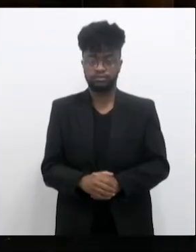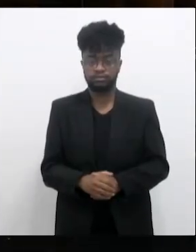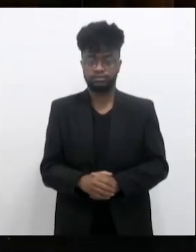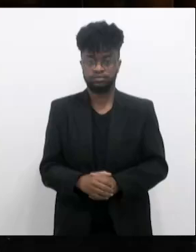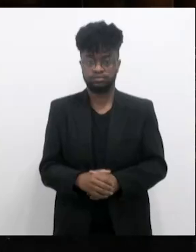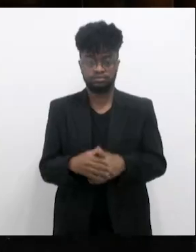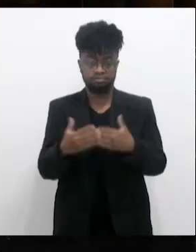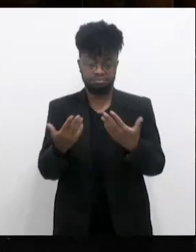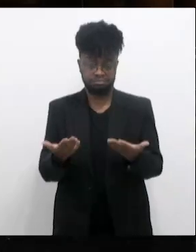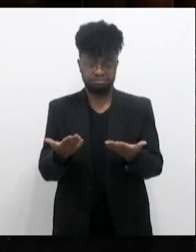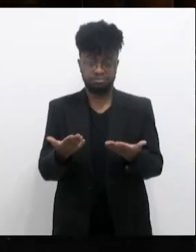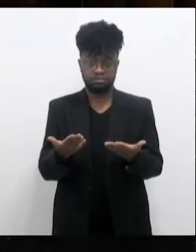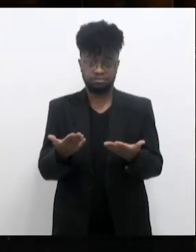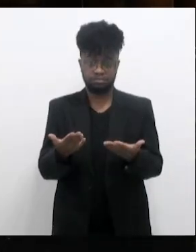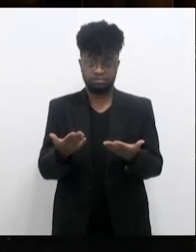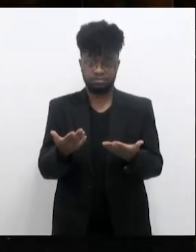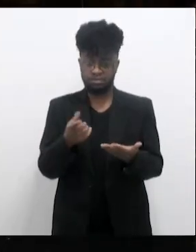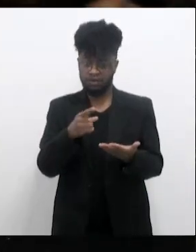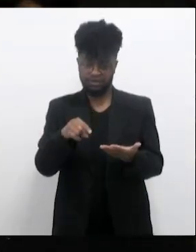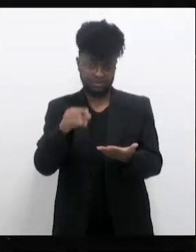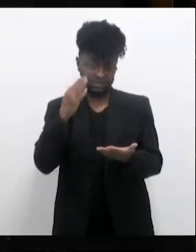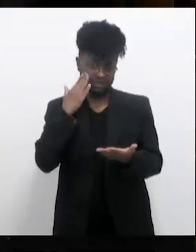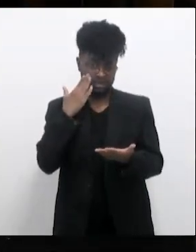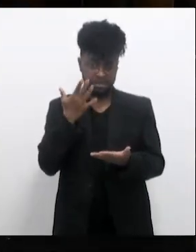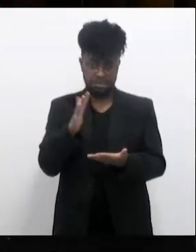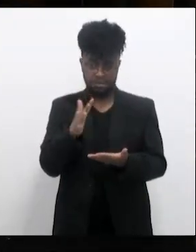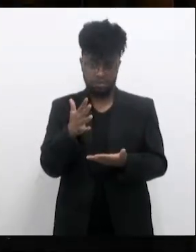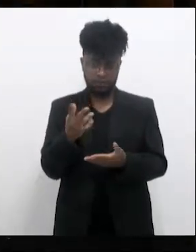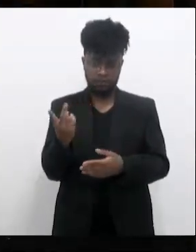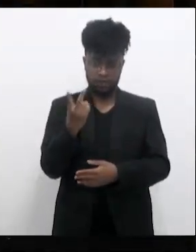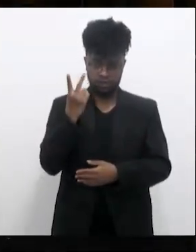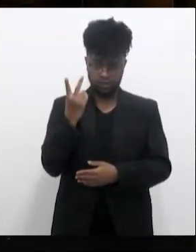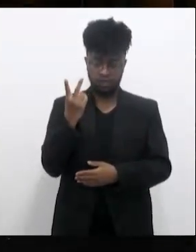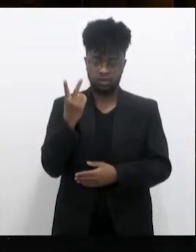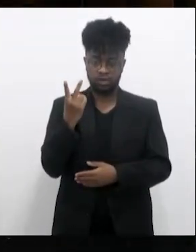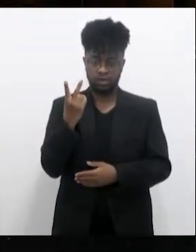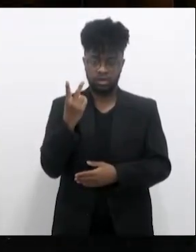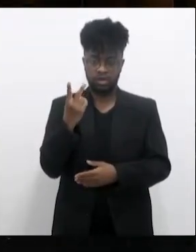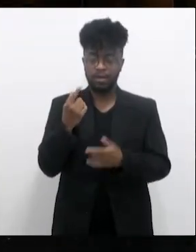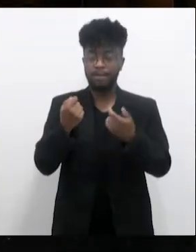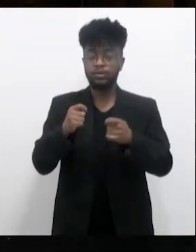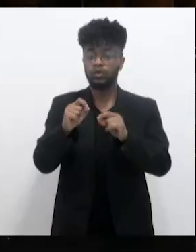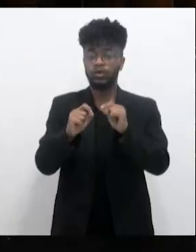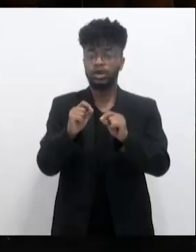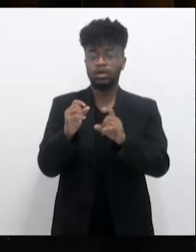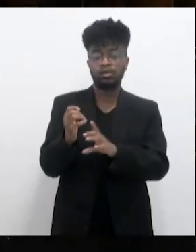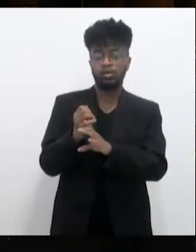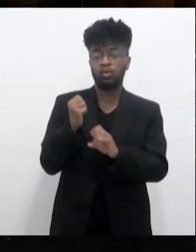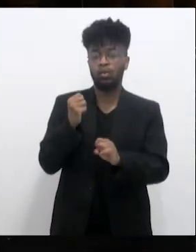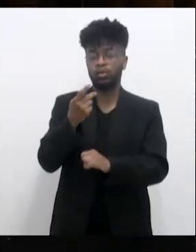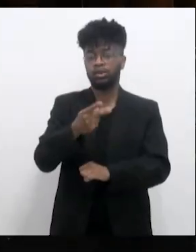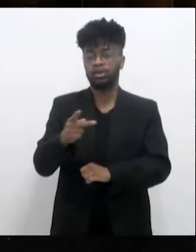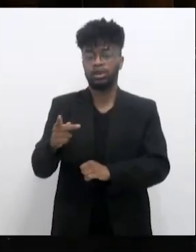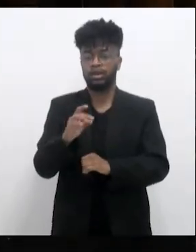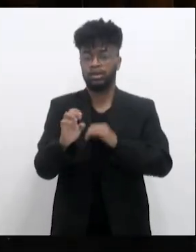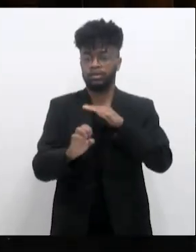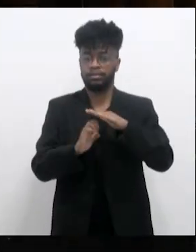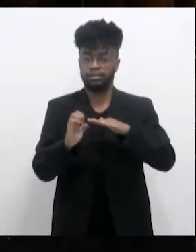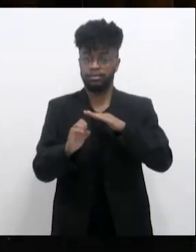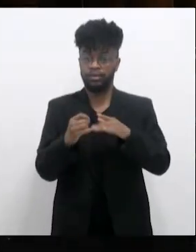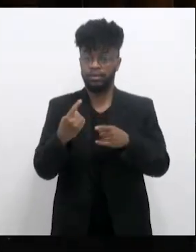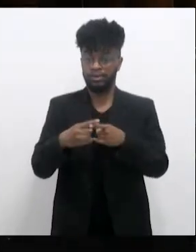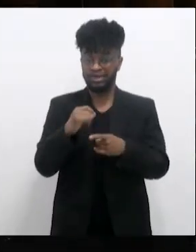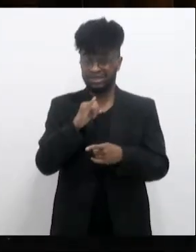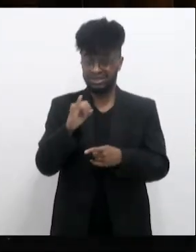para você ter um valor de ação, deputado Dionísio Lins, depende da lucratividade da empresa. Se você